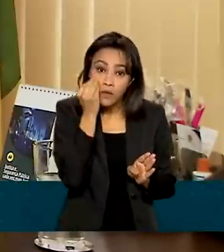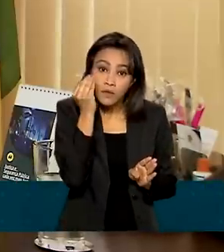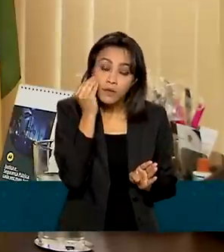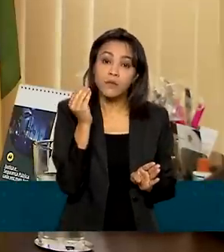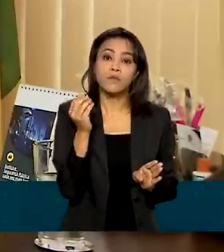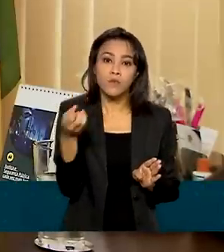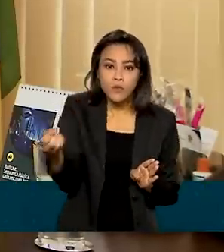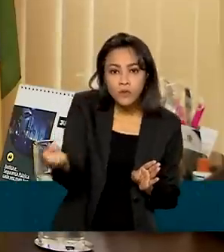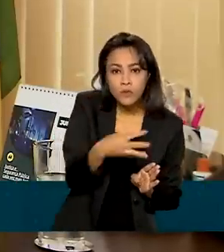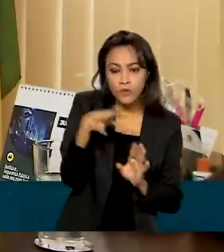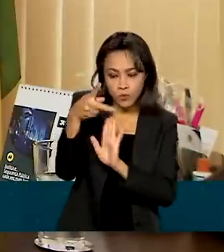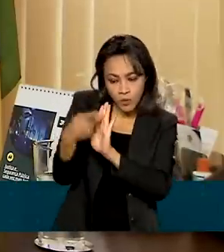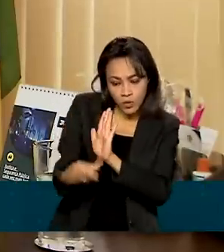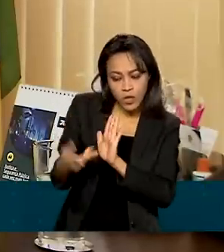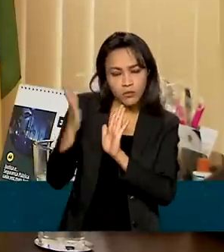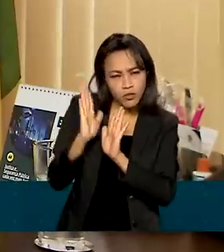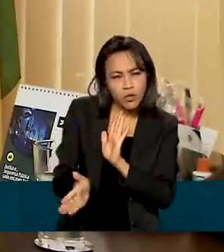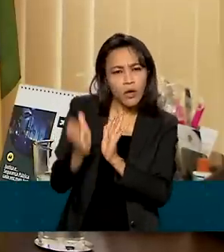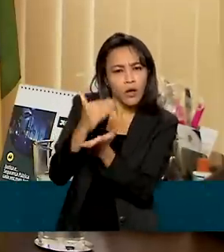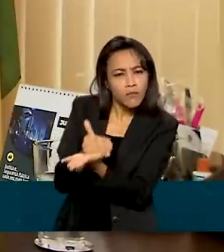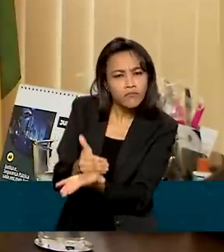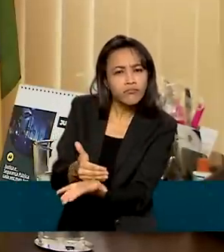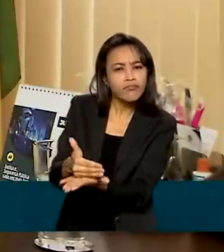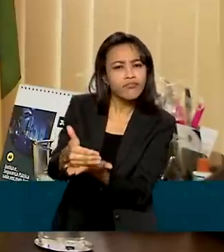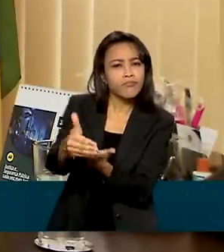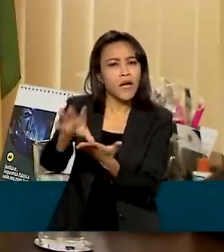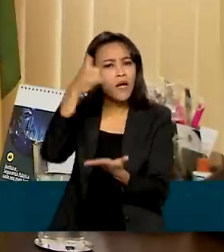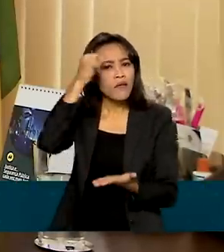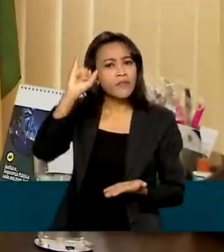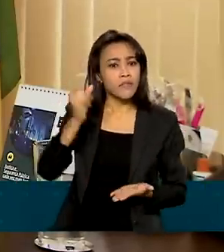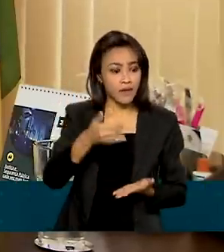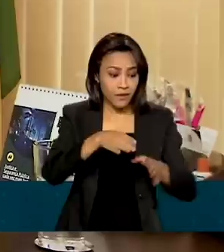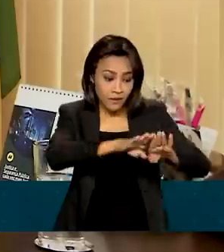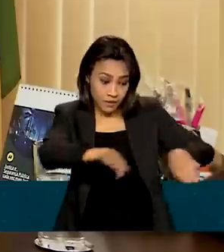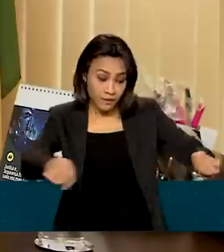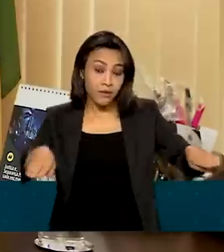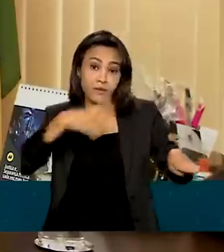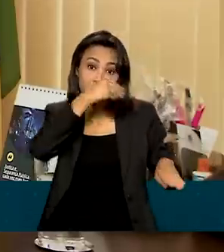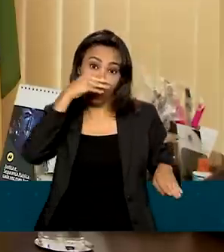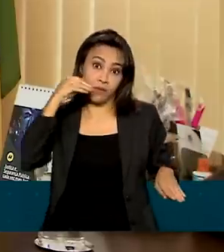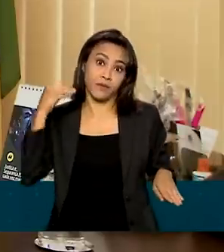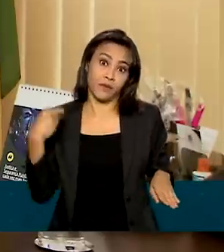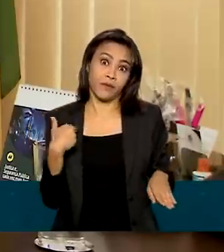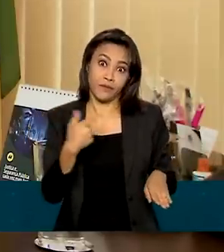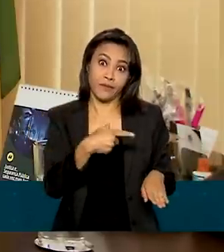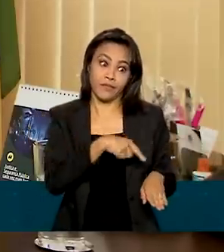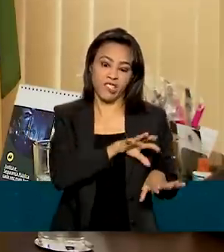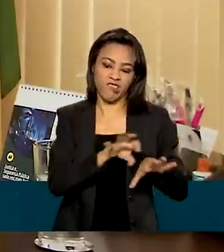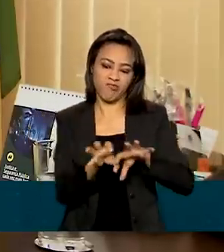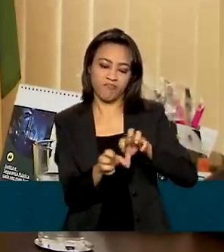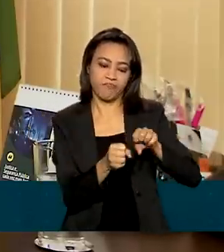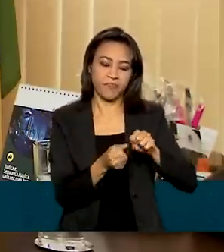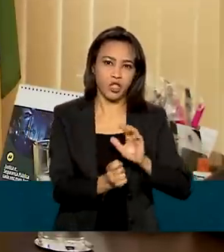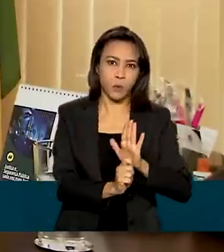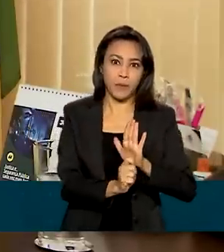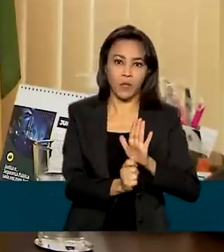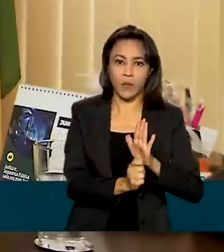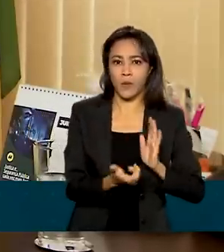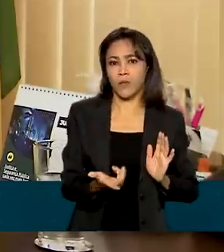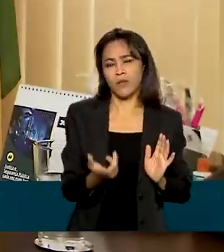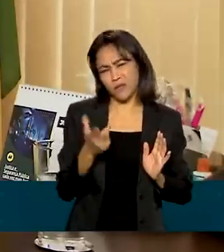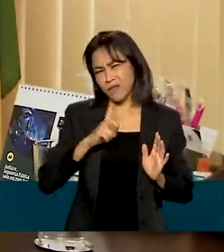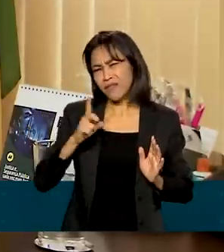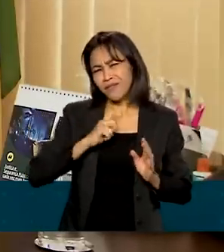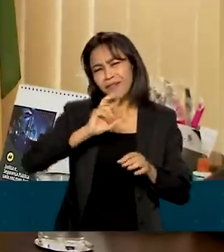novos projetos que já estão em vigor impedir que as crianças e adolescentes sejam computados pelo crime é uma ação é uma série